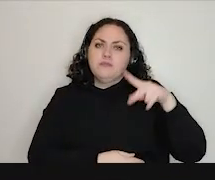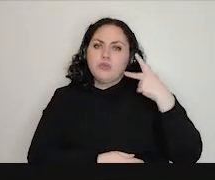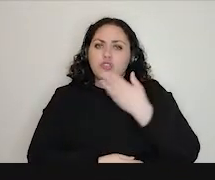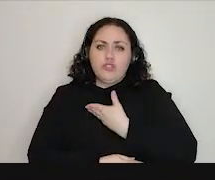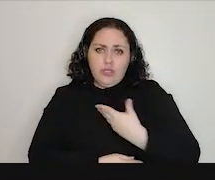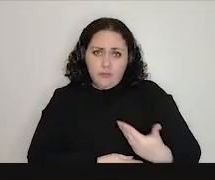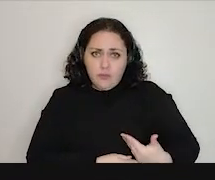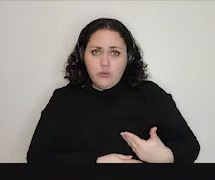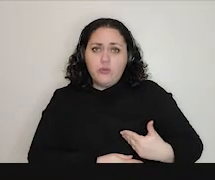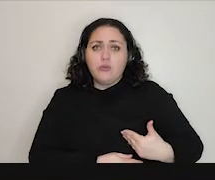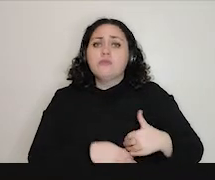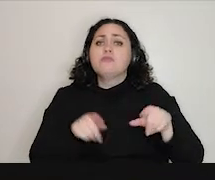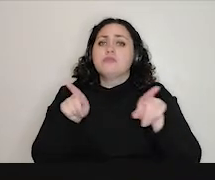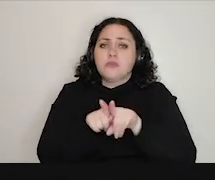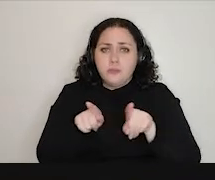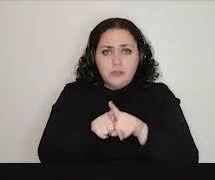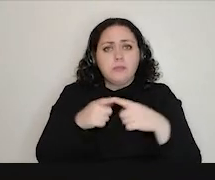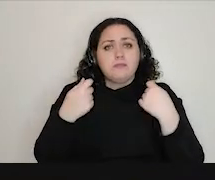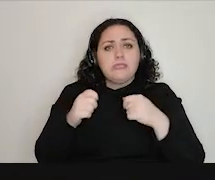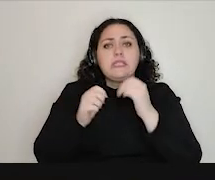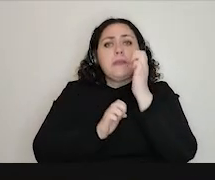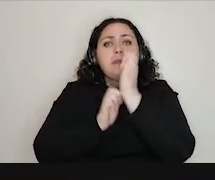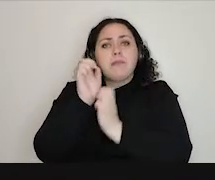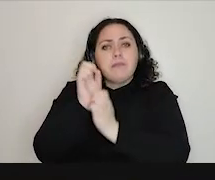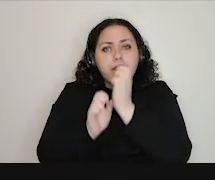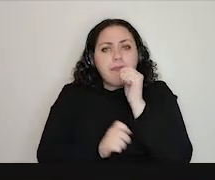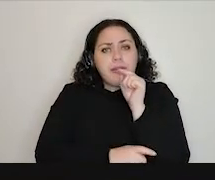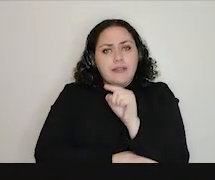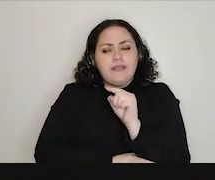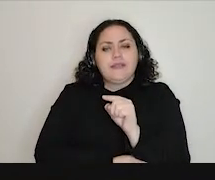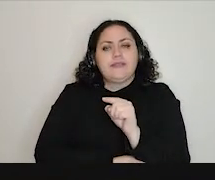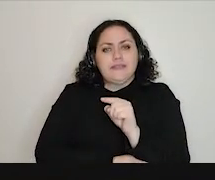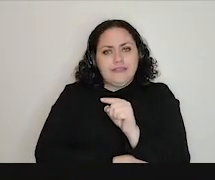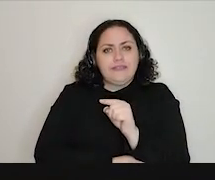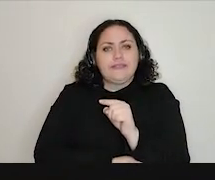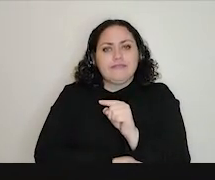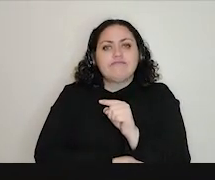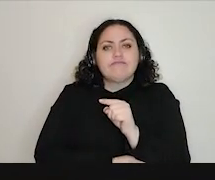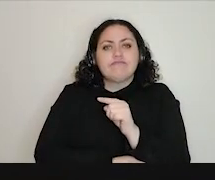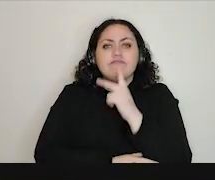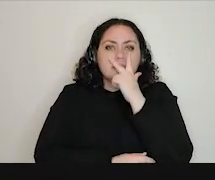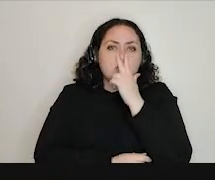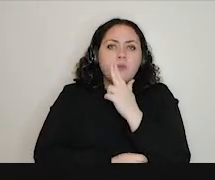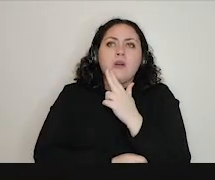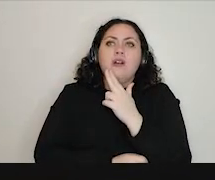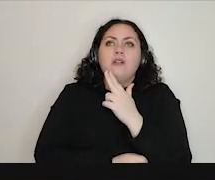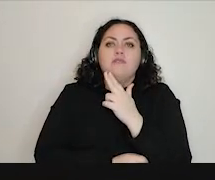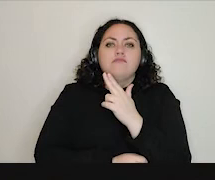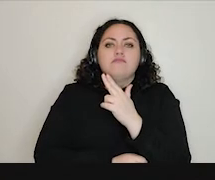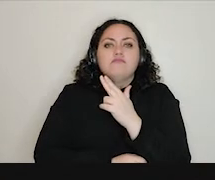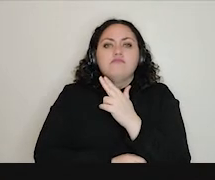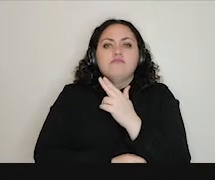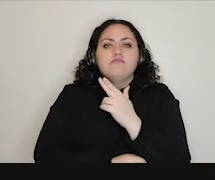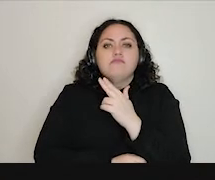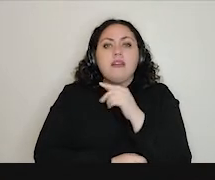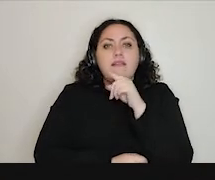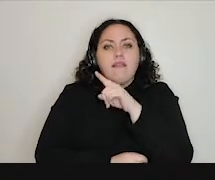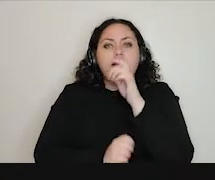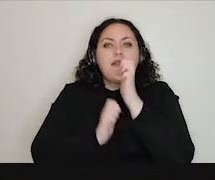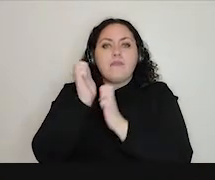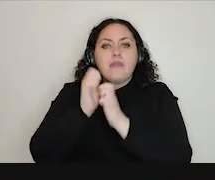a gente precisa de empresas, né, que também sejam empresas que sejam anti-homofóbicas